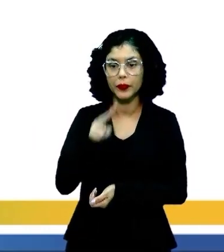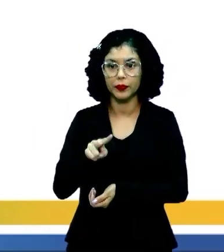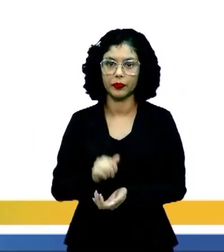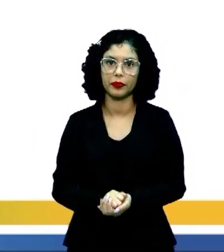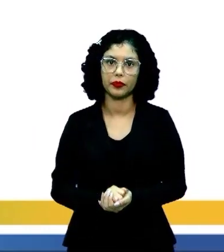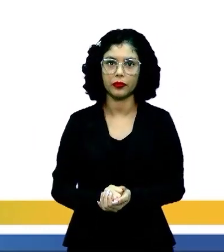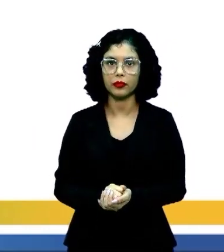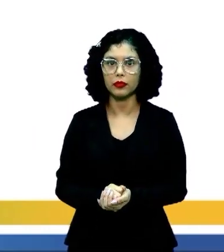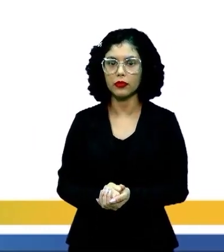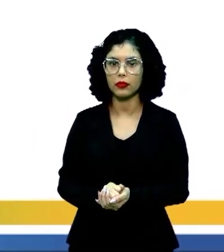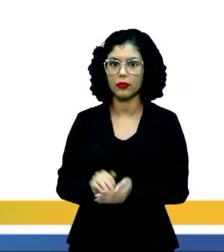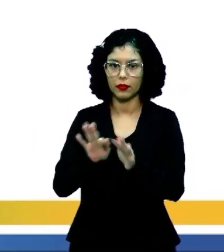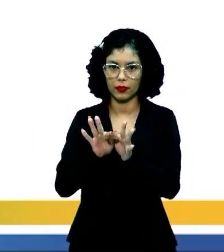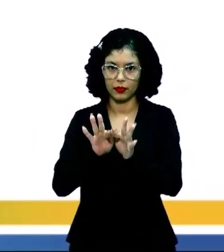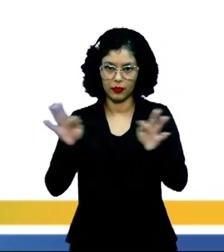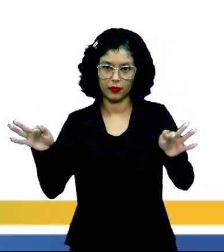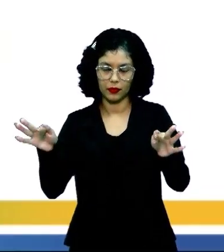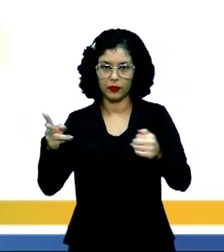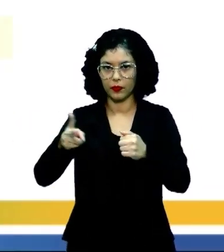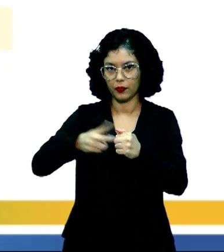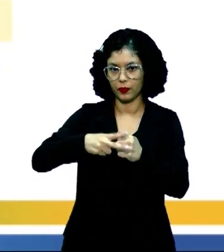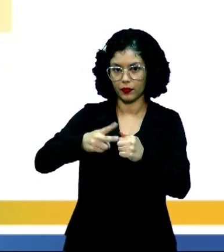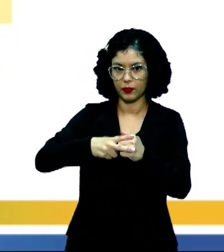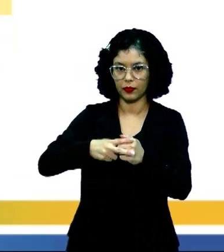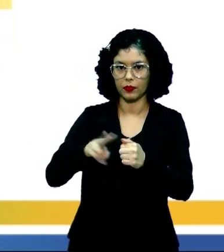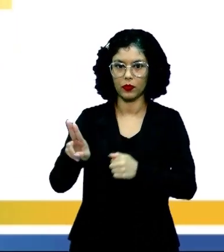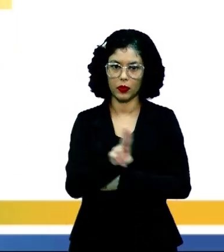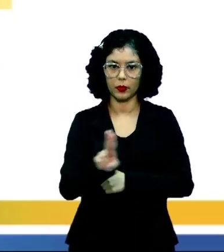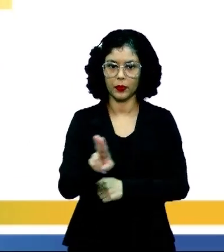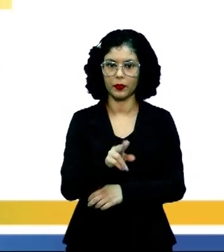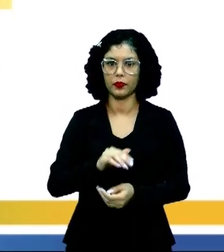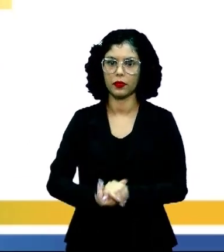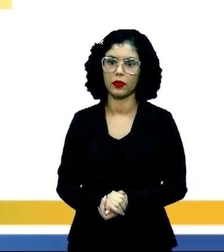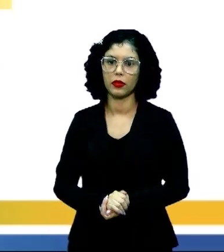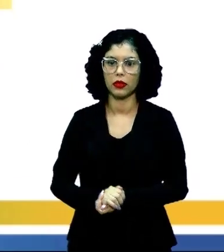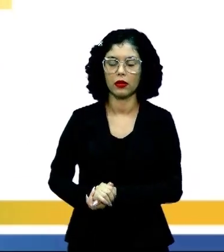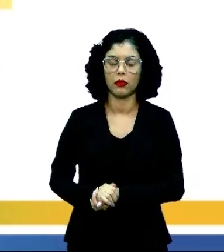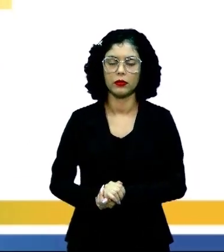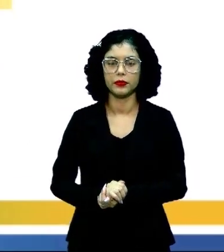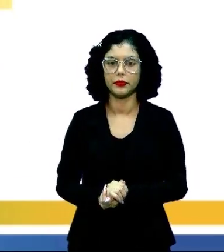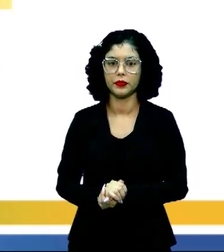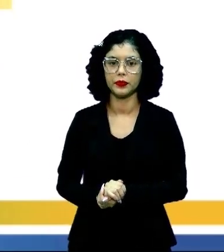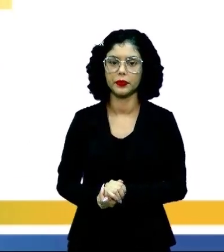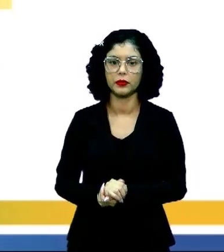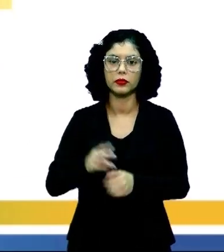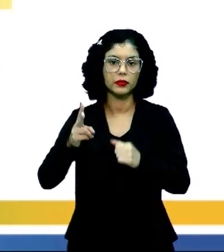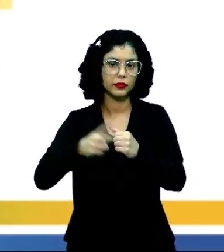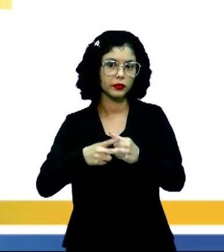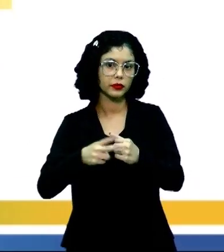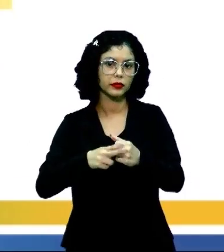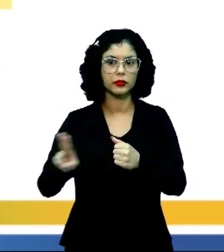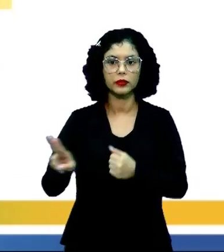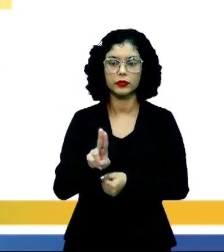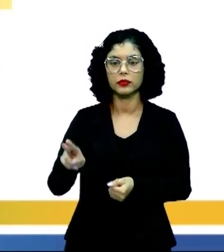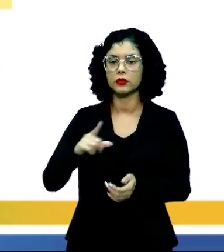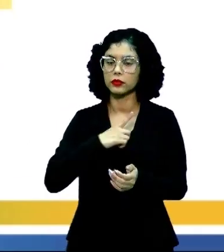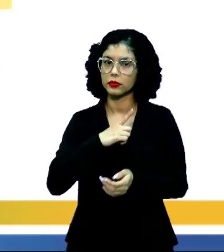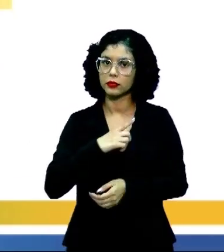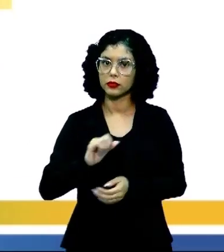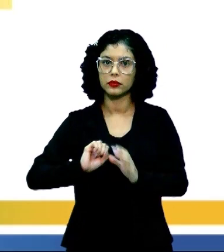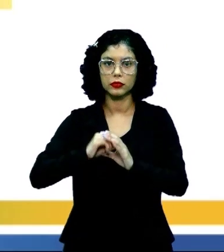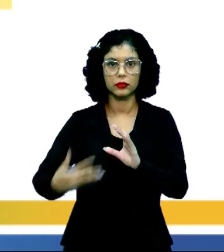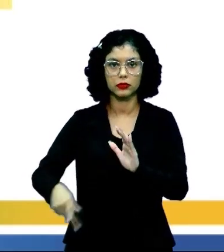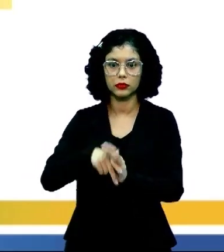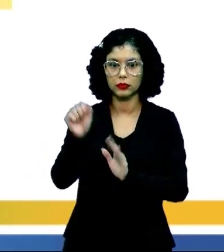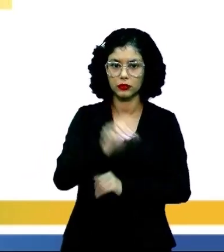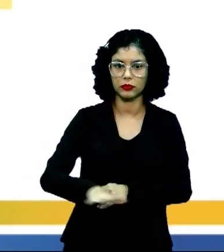a situação da frase verbal nominal. A frase verbal nominal ela tem característica